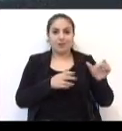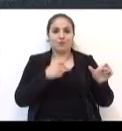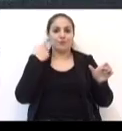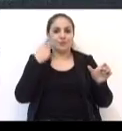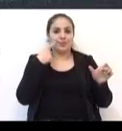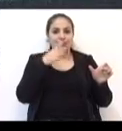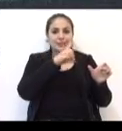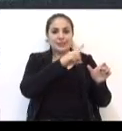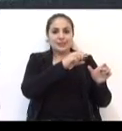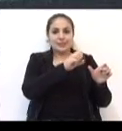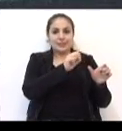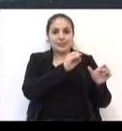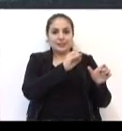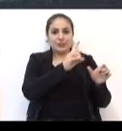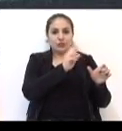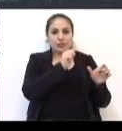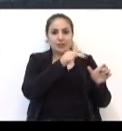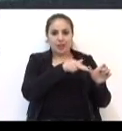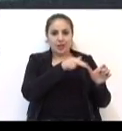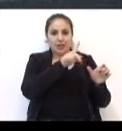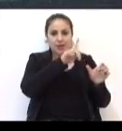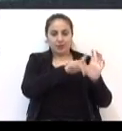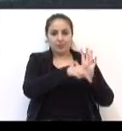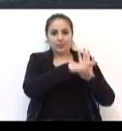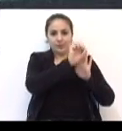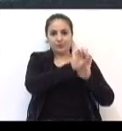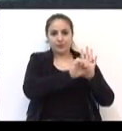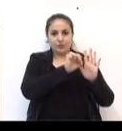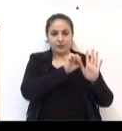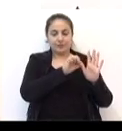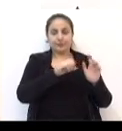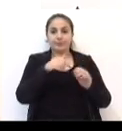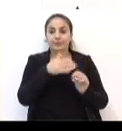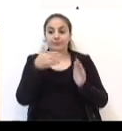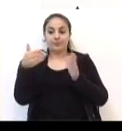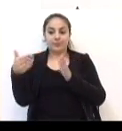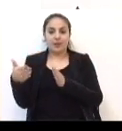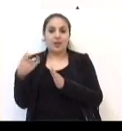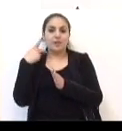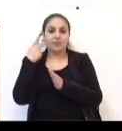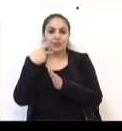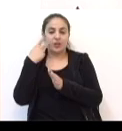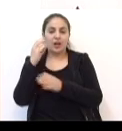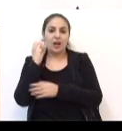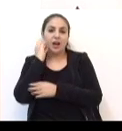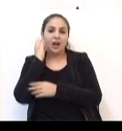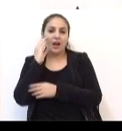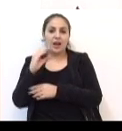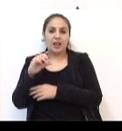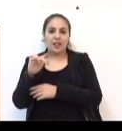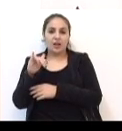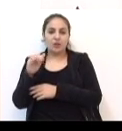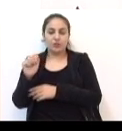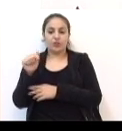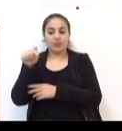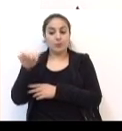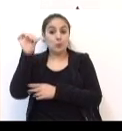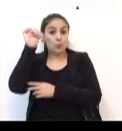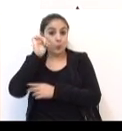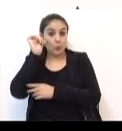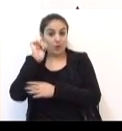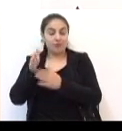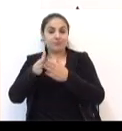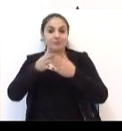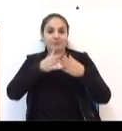o vereador Sidney Ávila, conservador e evangélico. De outro, a vereadora Cláudia Furlaneto,